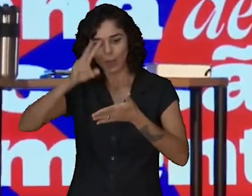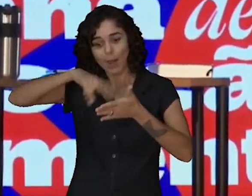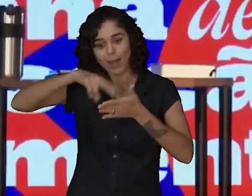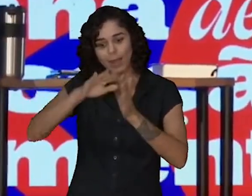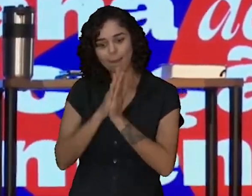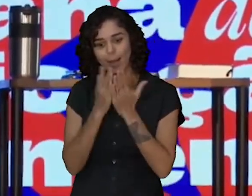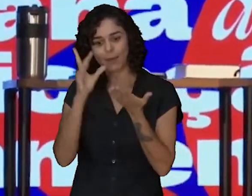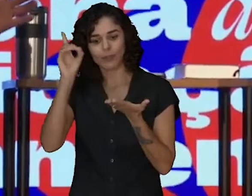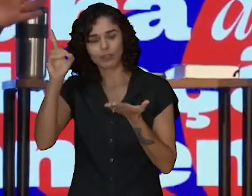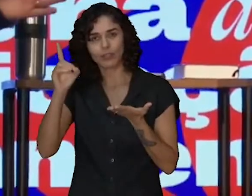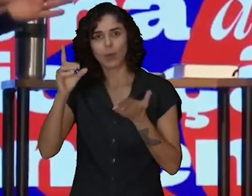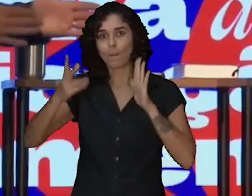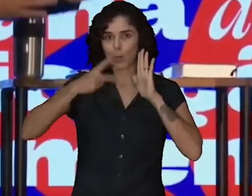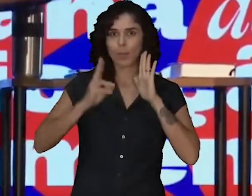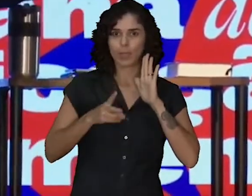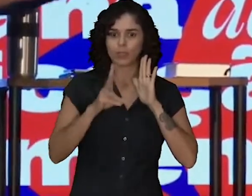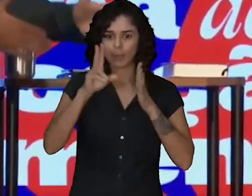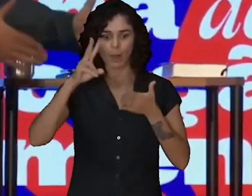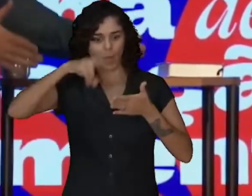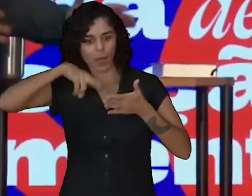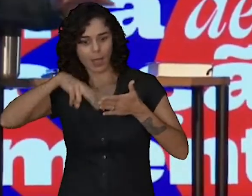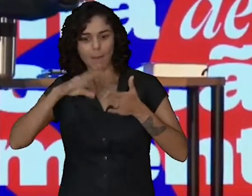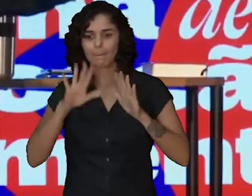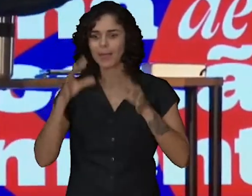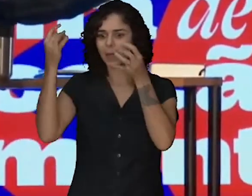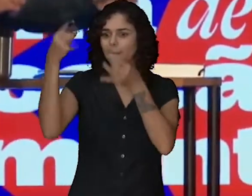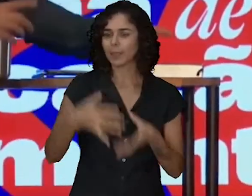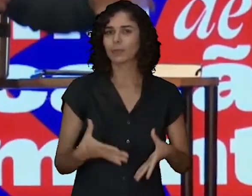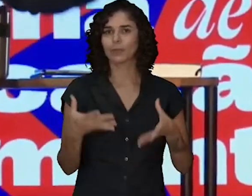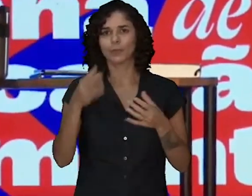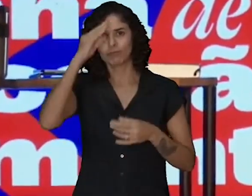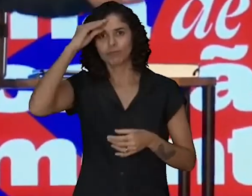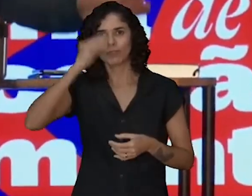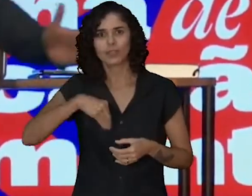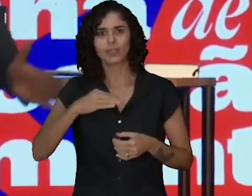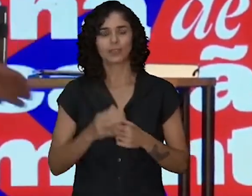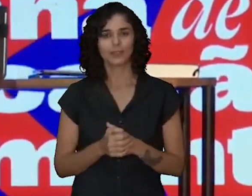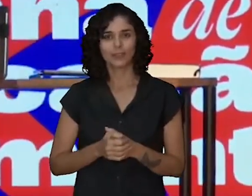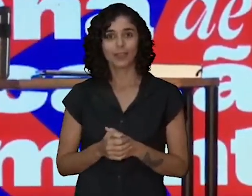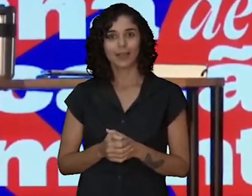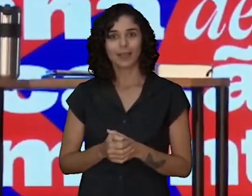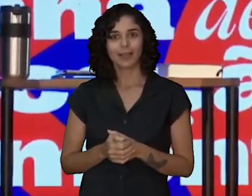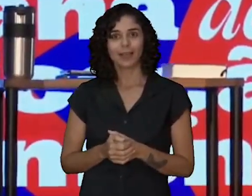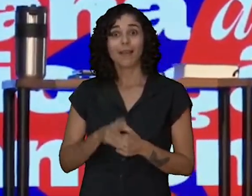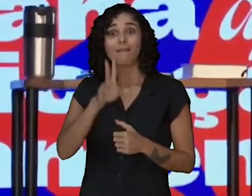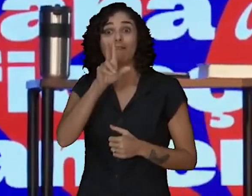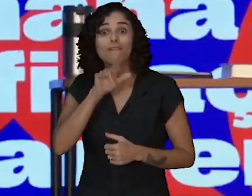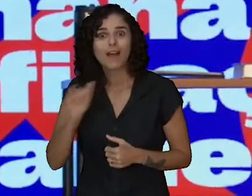e abandona. Ele diz: corramos, mas não só isso, corramos com